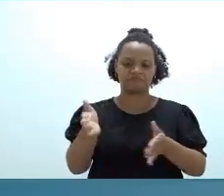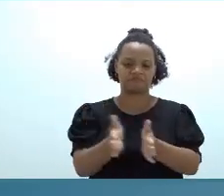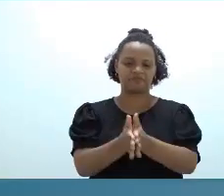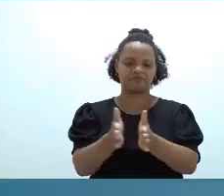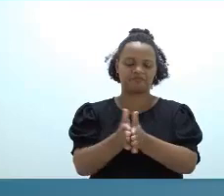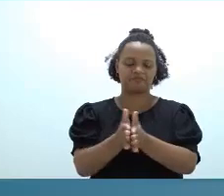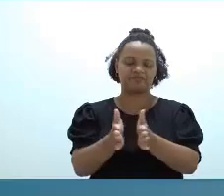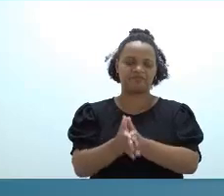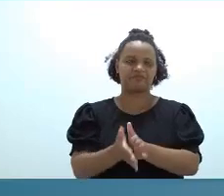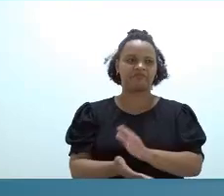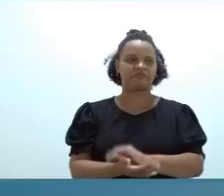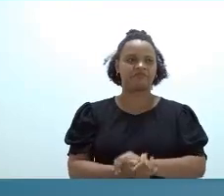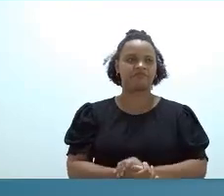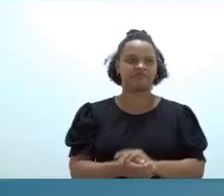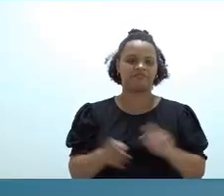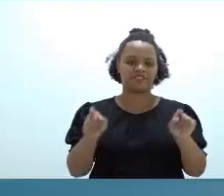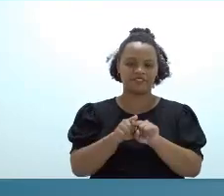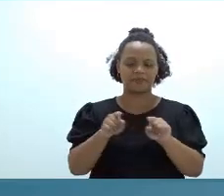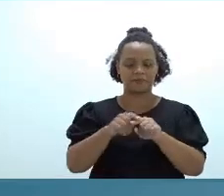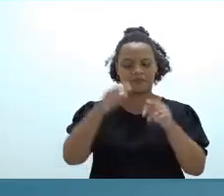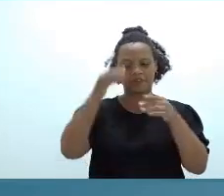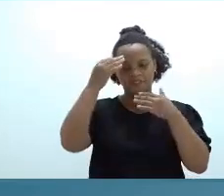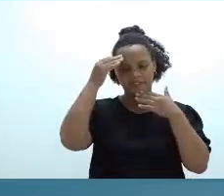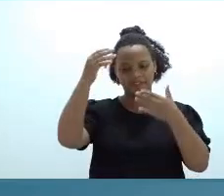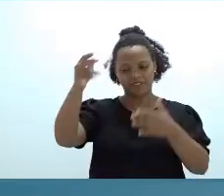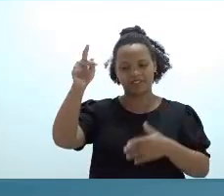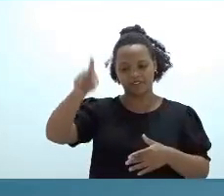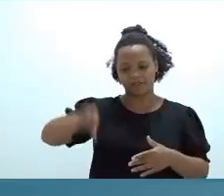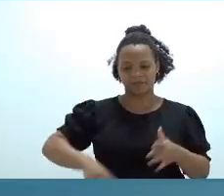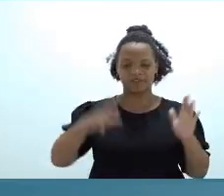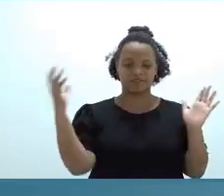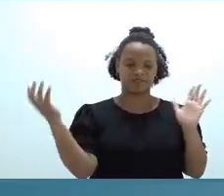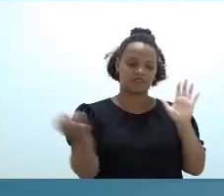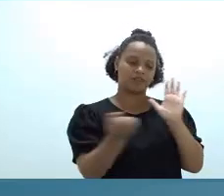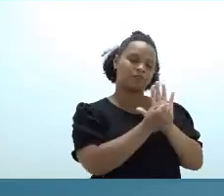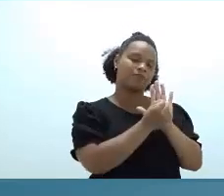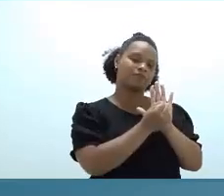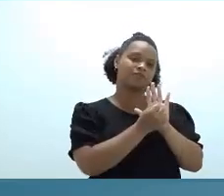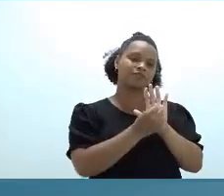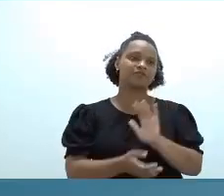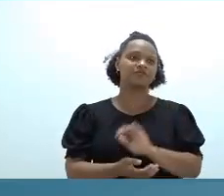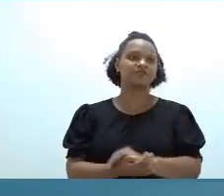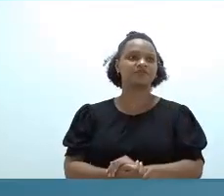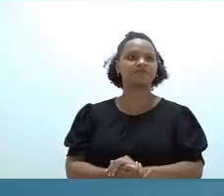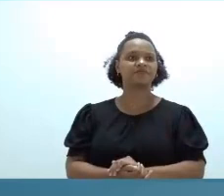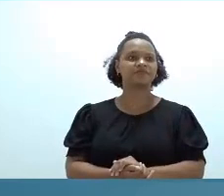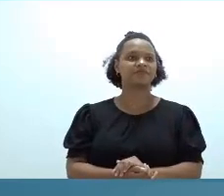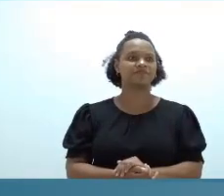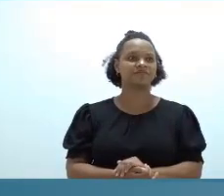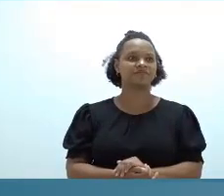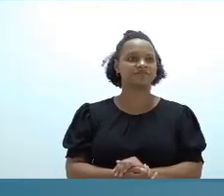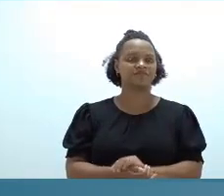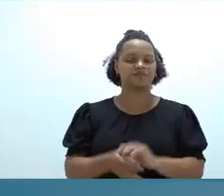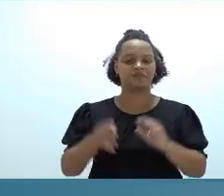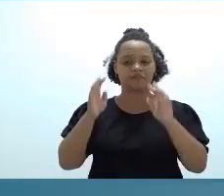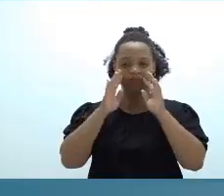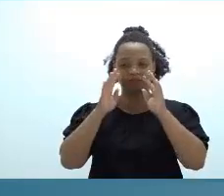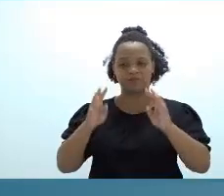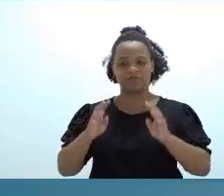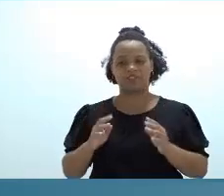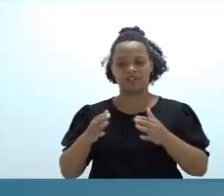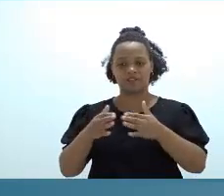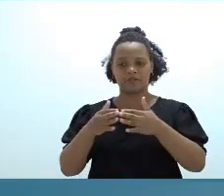agradecer a presidente aqui, apesar dela não estar, mas que fique constateada, ter atendido o nosso pleito aqui